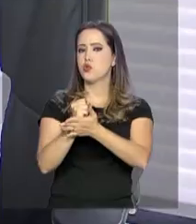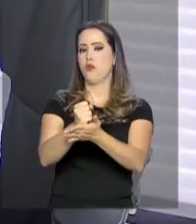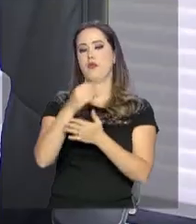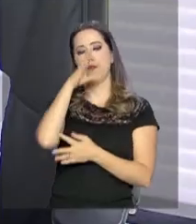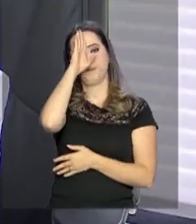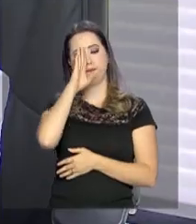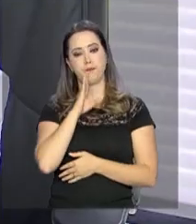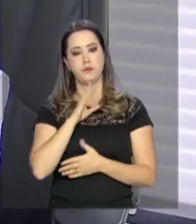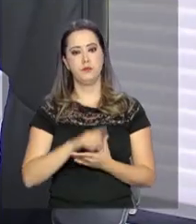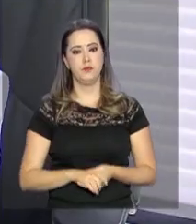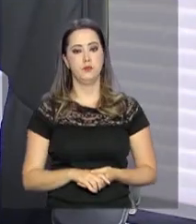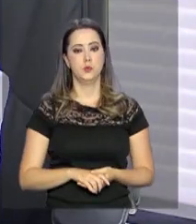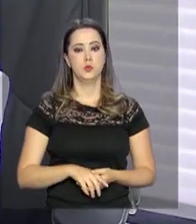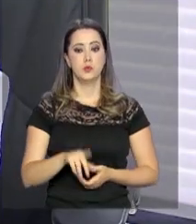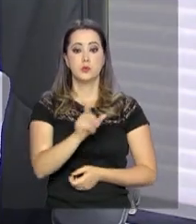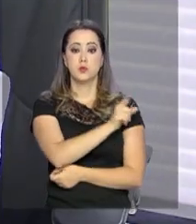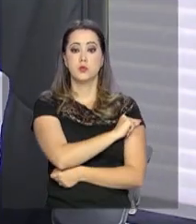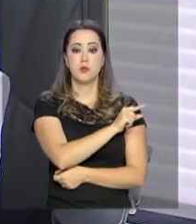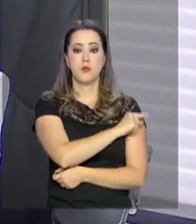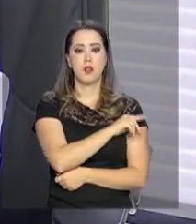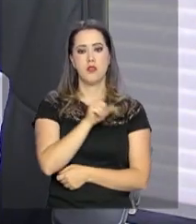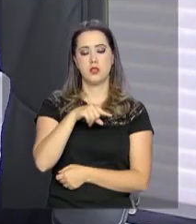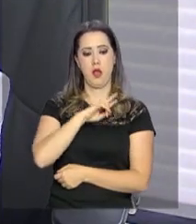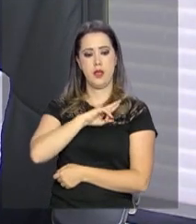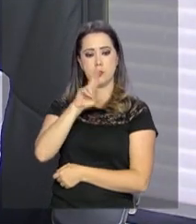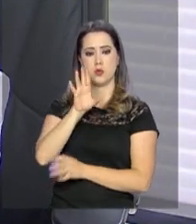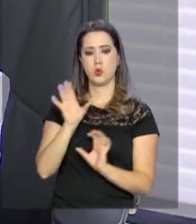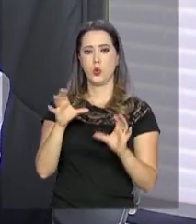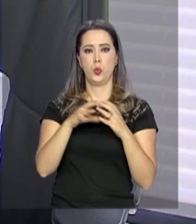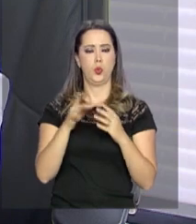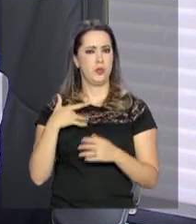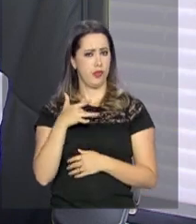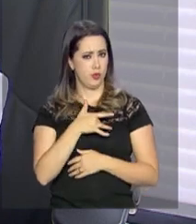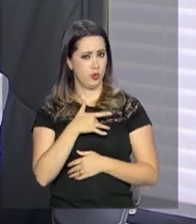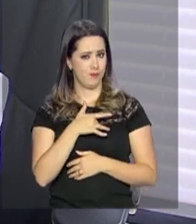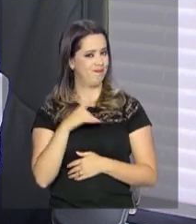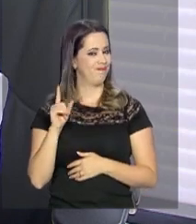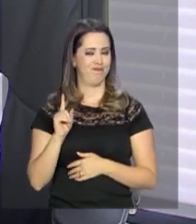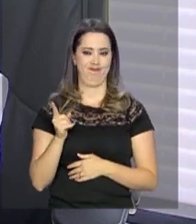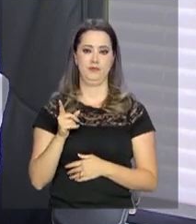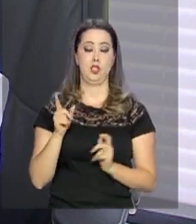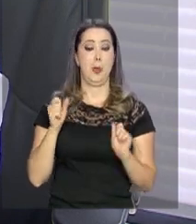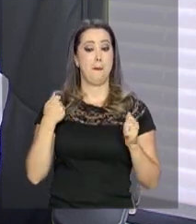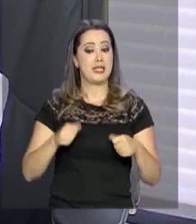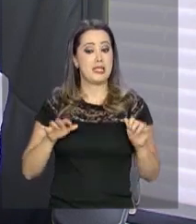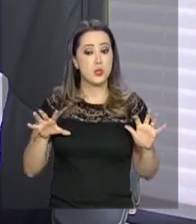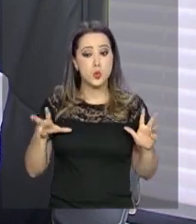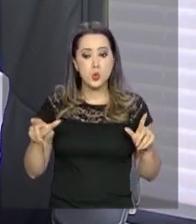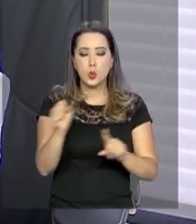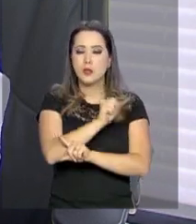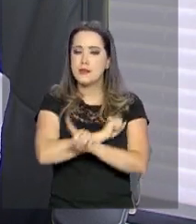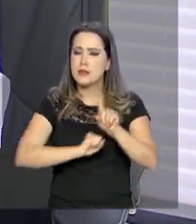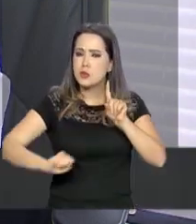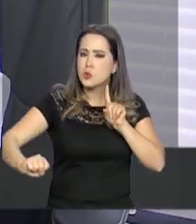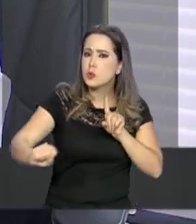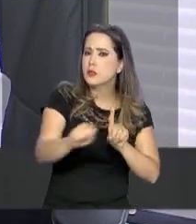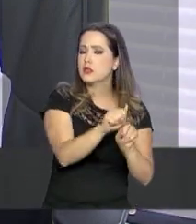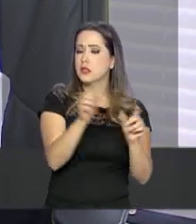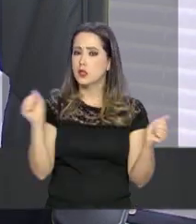saúde. Vacinar não é responsabilidade só do setor saúde. Toda a sociedade deve se empenhar para